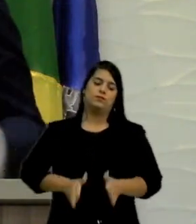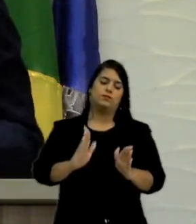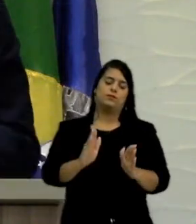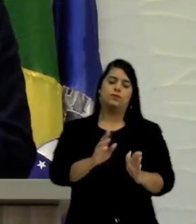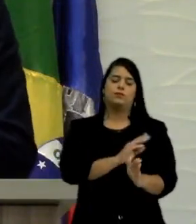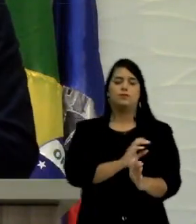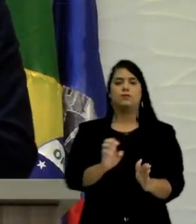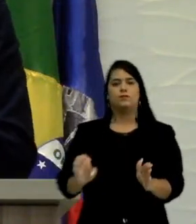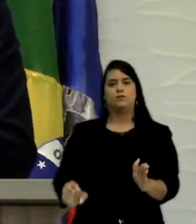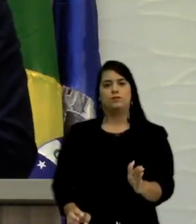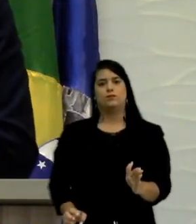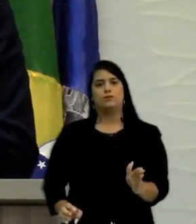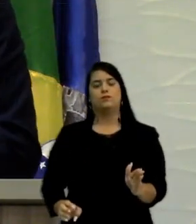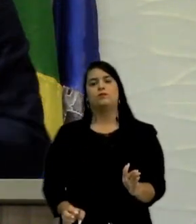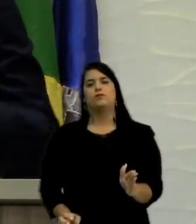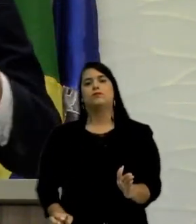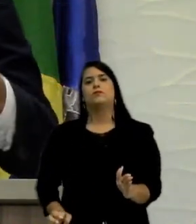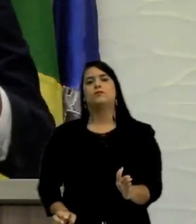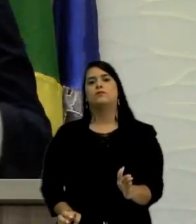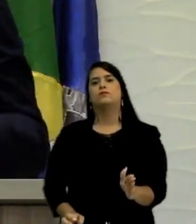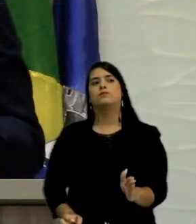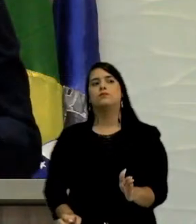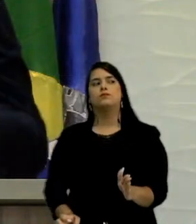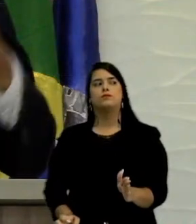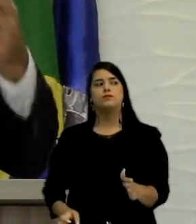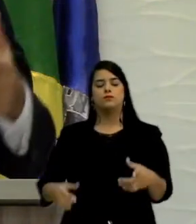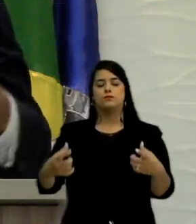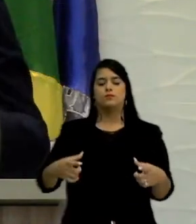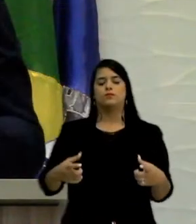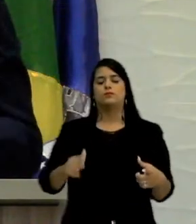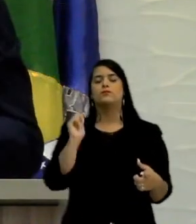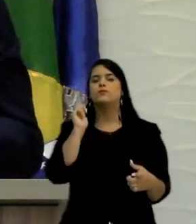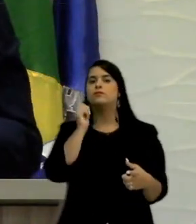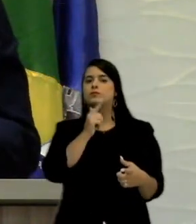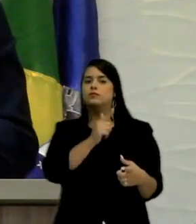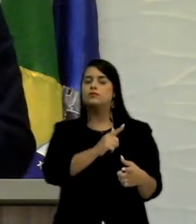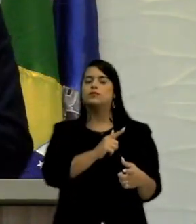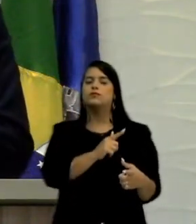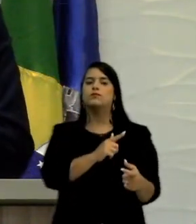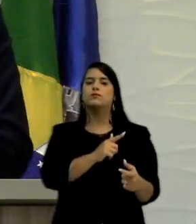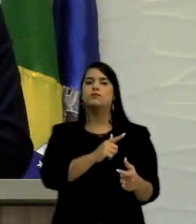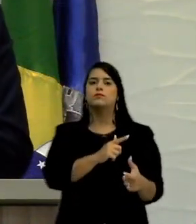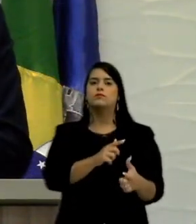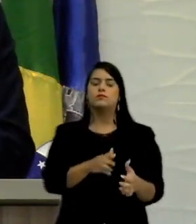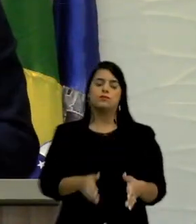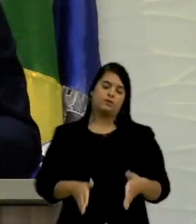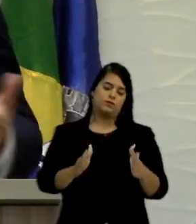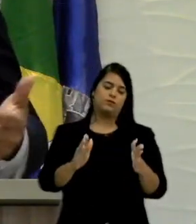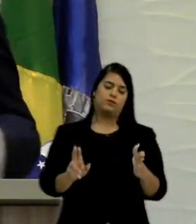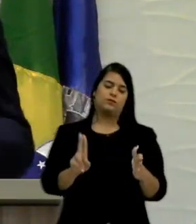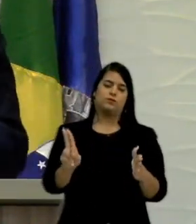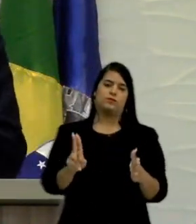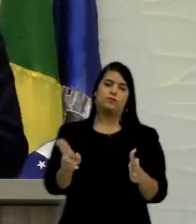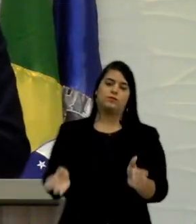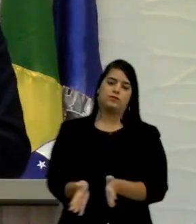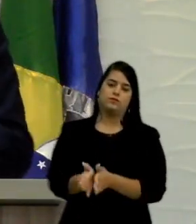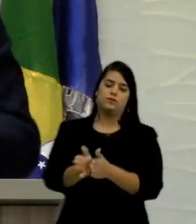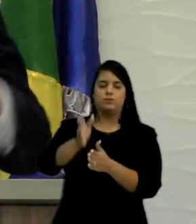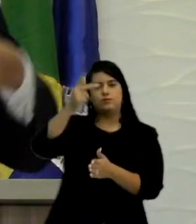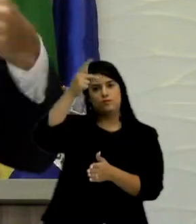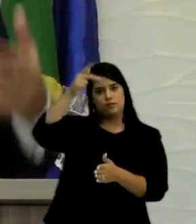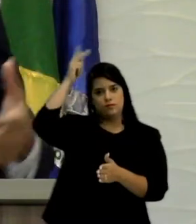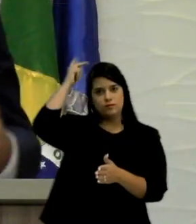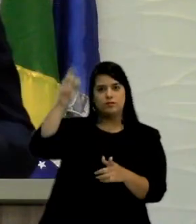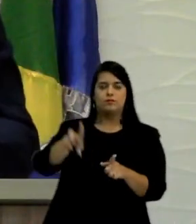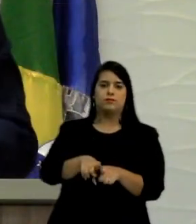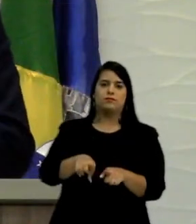do Queijo, como sempre se chamou, muitos que vendem queijo em Cachoeirinha, daqui do nosso município, passam por essa estrada. Então, parabéns a Pachequinho, a Nilton, que